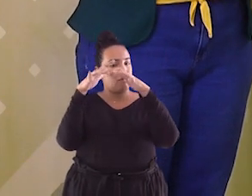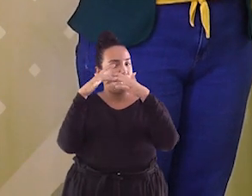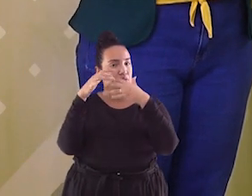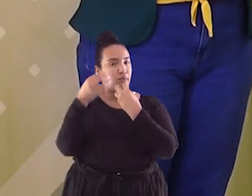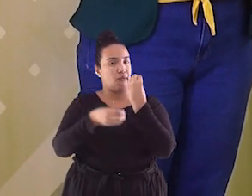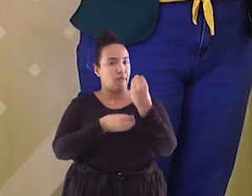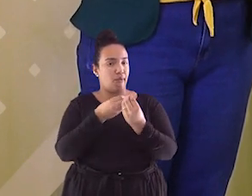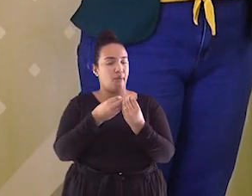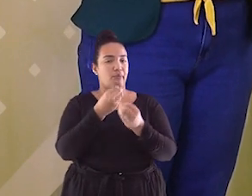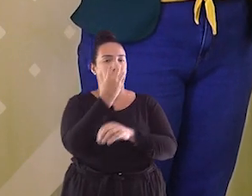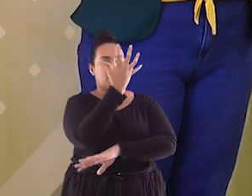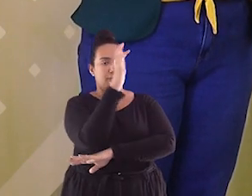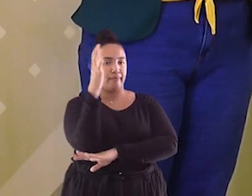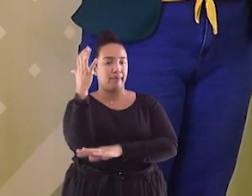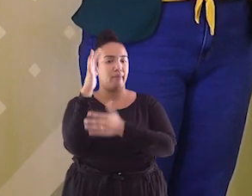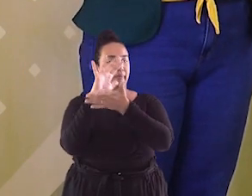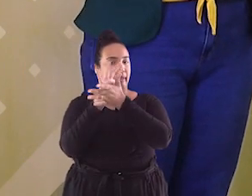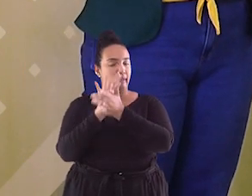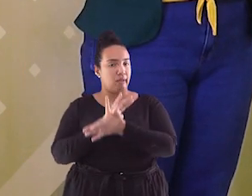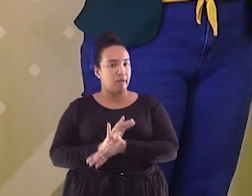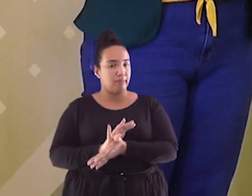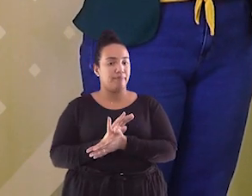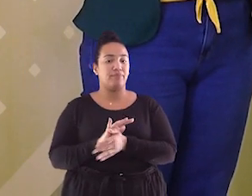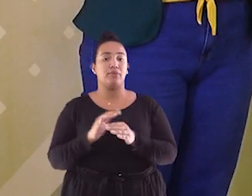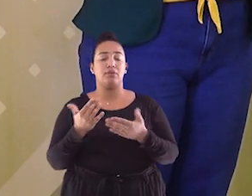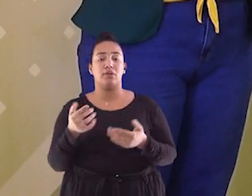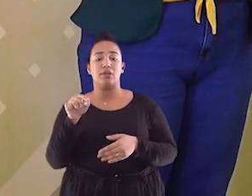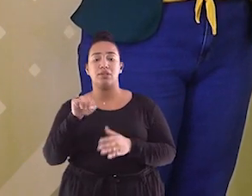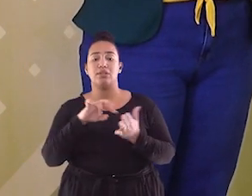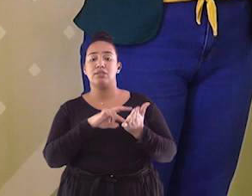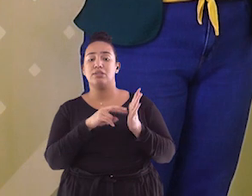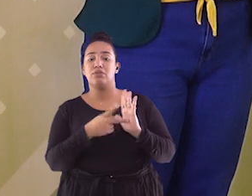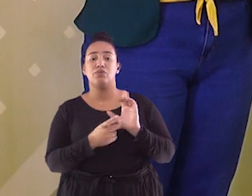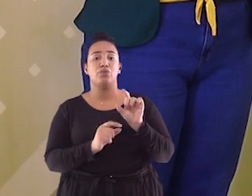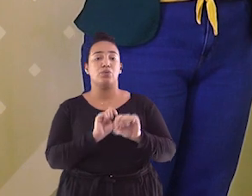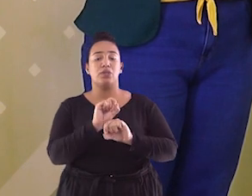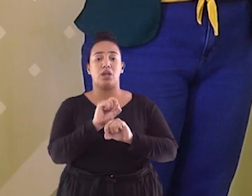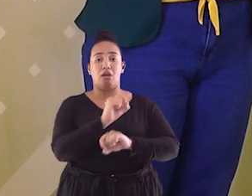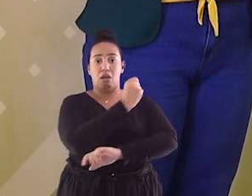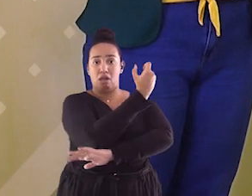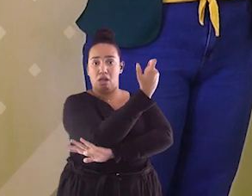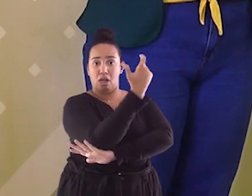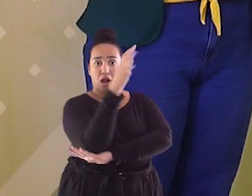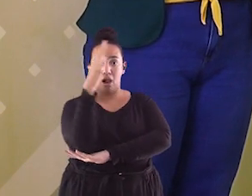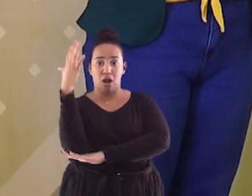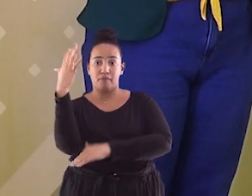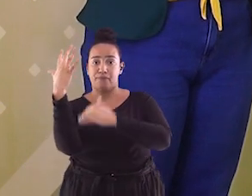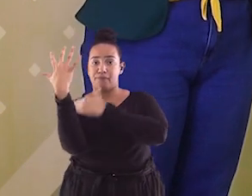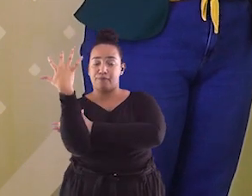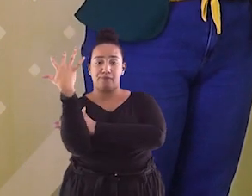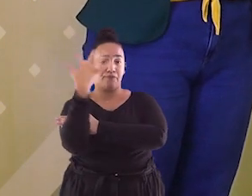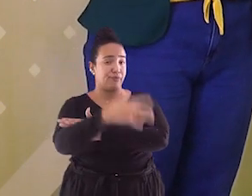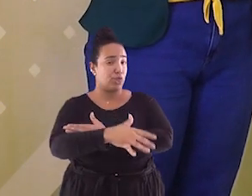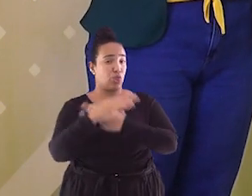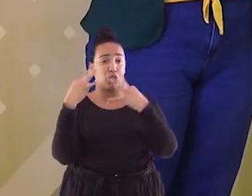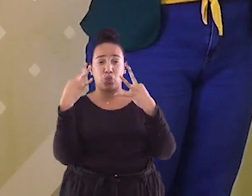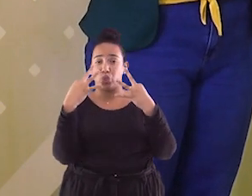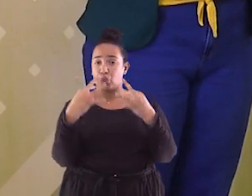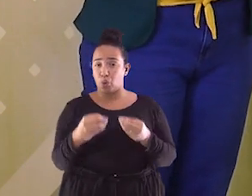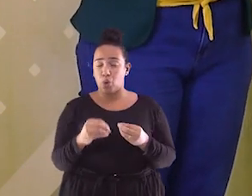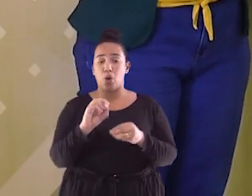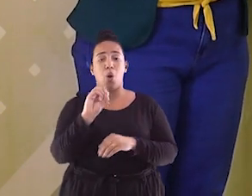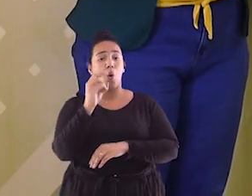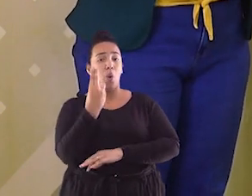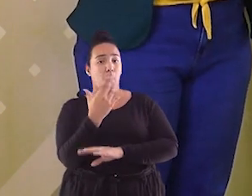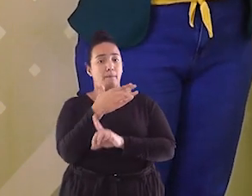meio ambiente. E desmatamento significa a retirada total ou parcial, ou seja, a retirada toda ou de uma